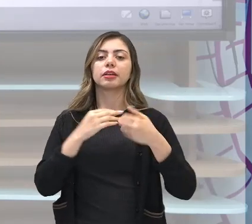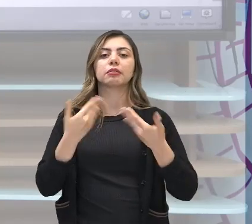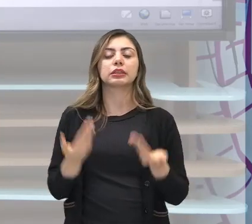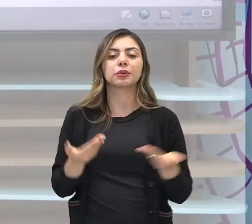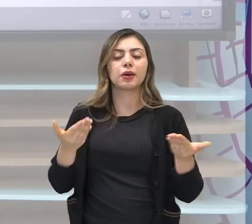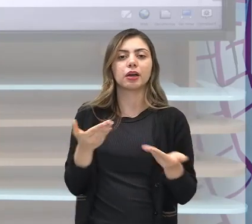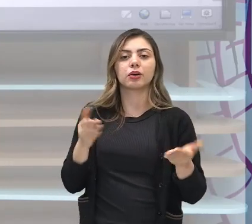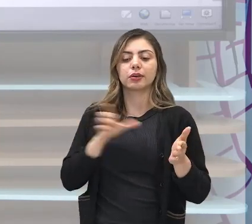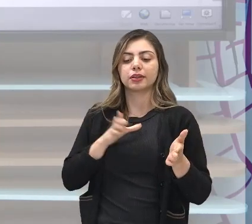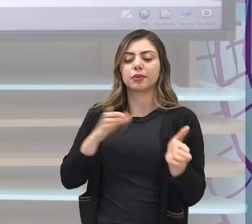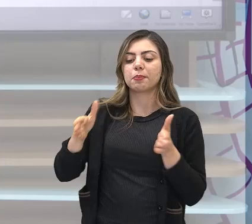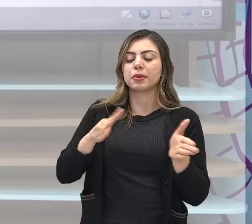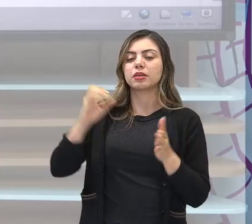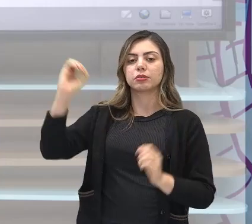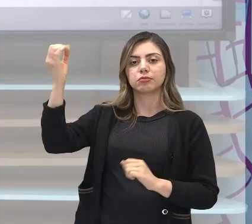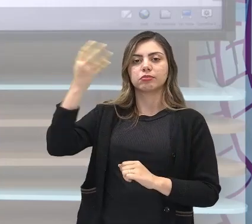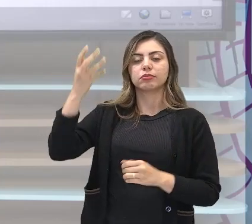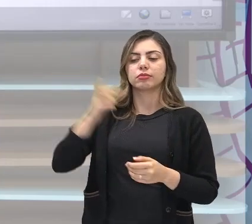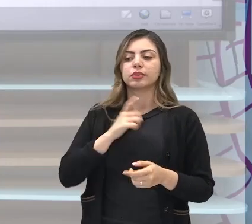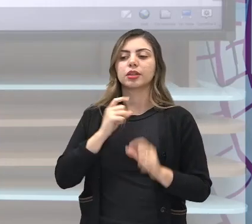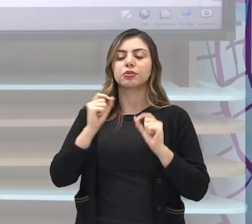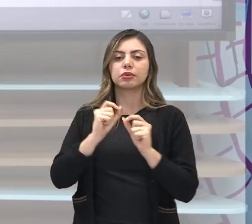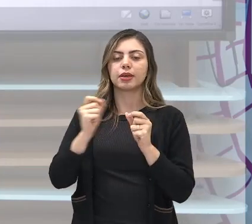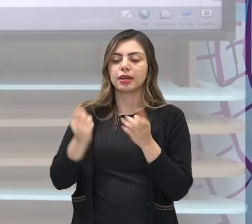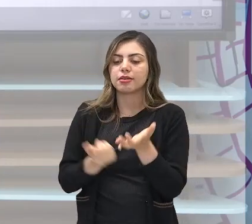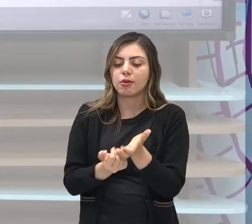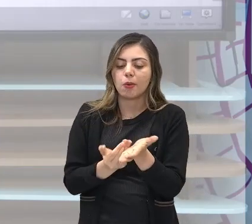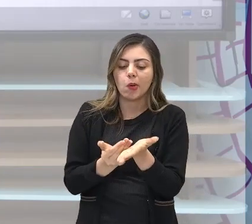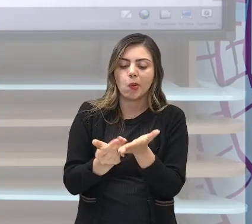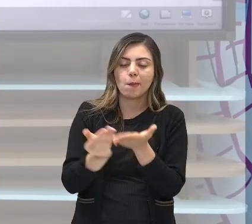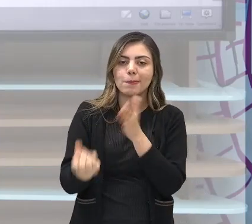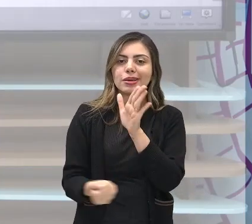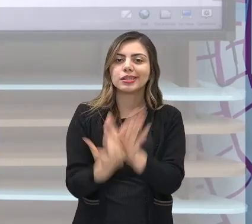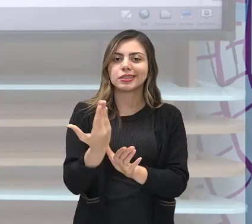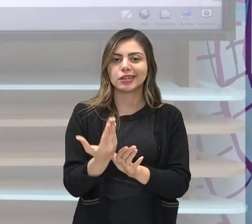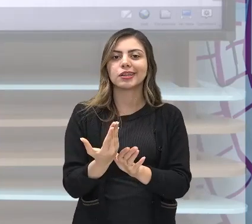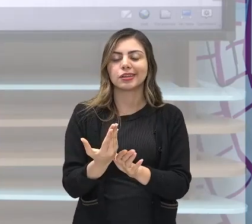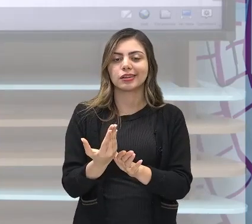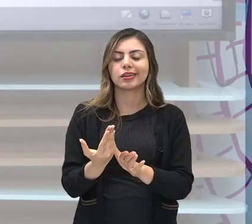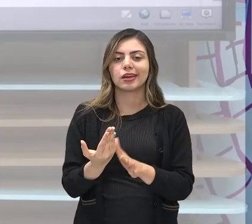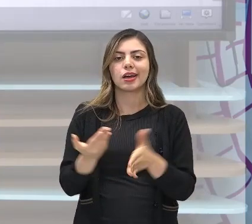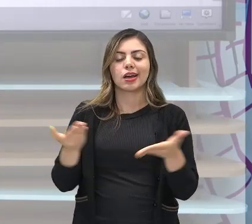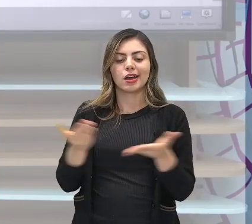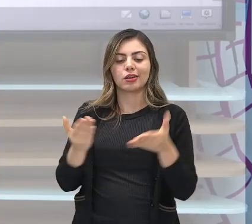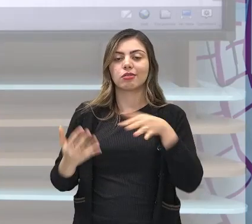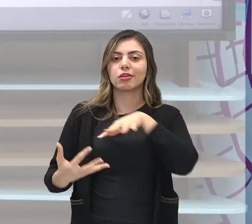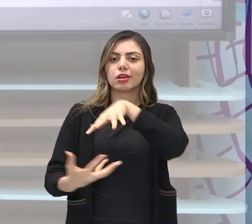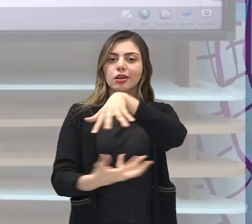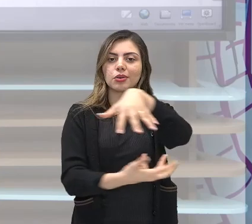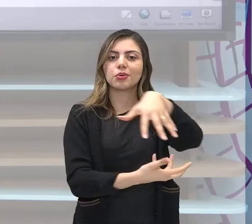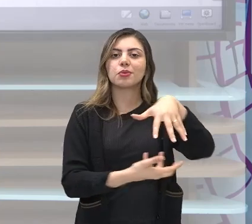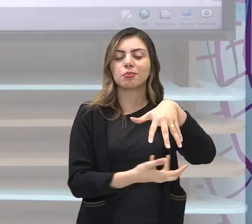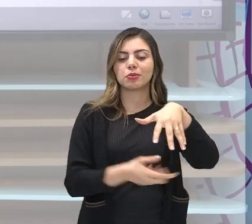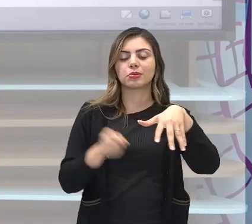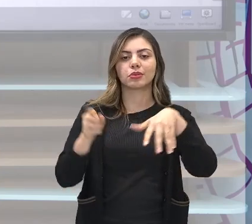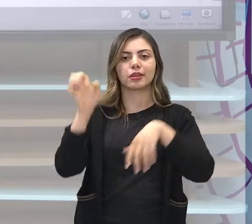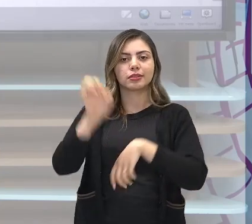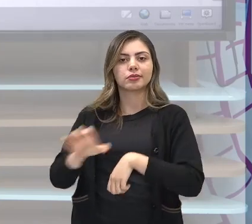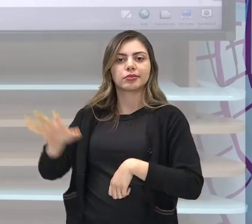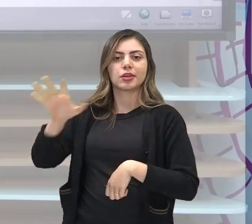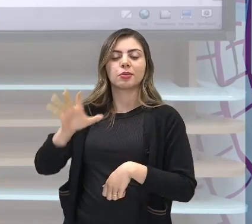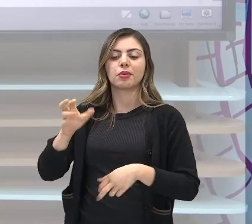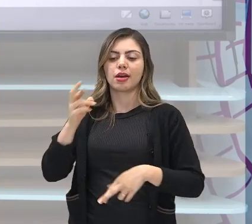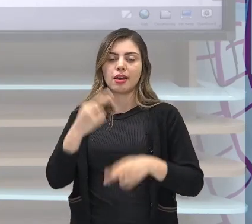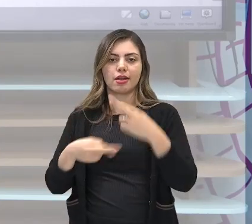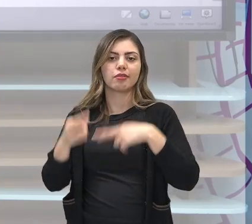né, vai fazer florescer dentro do mundo, né, do mundo europeu, a